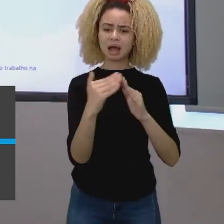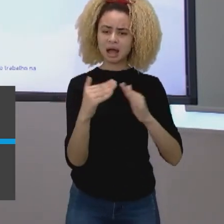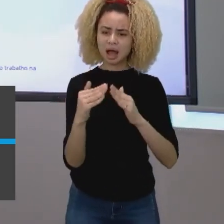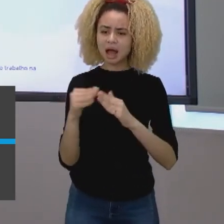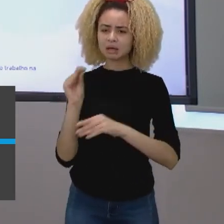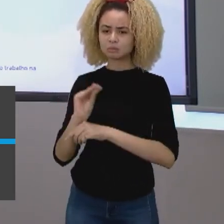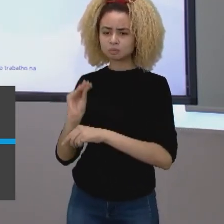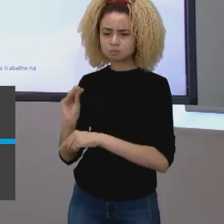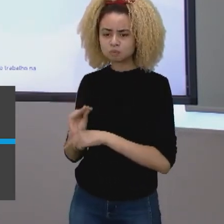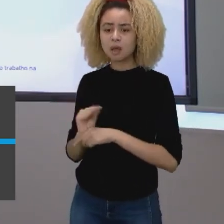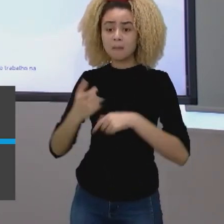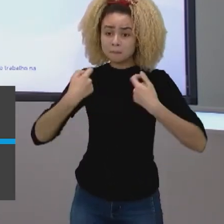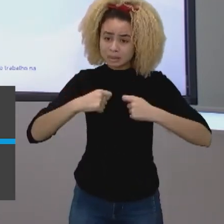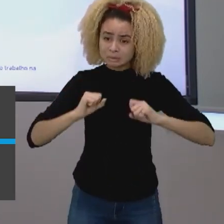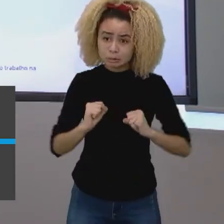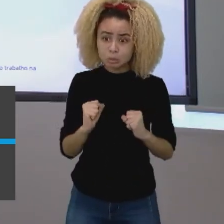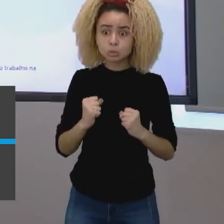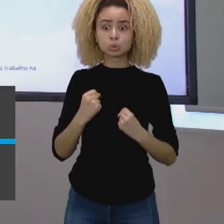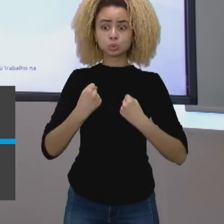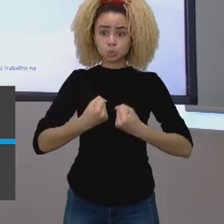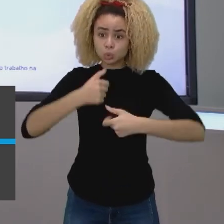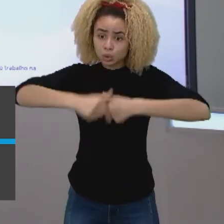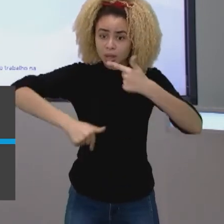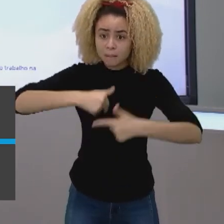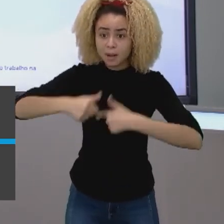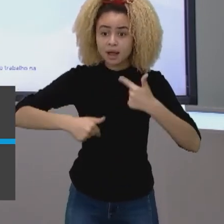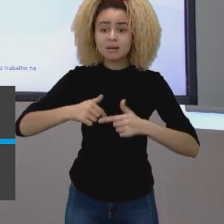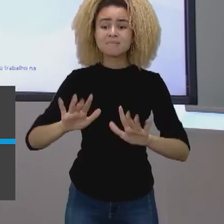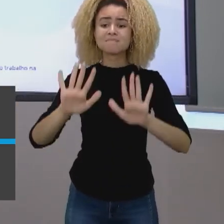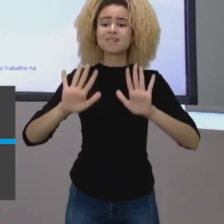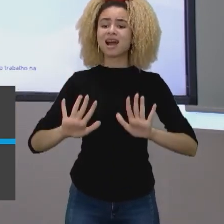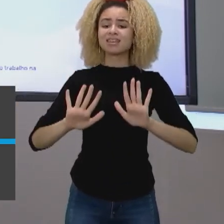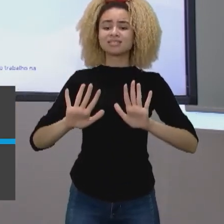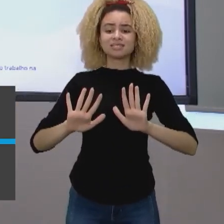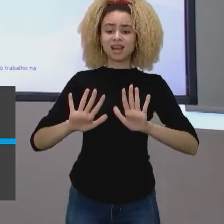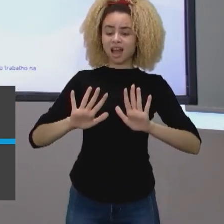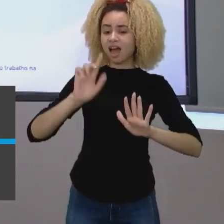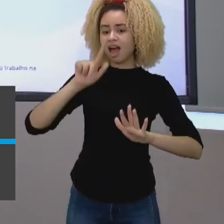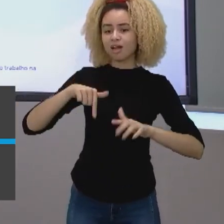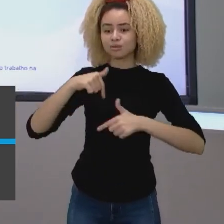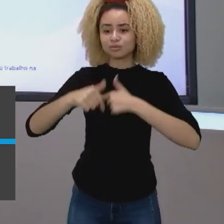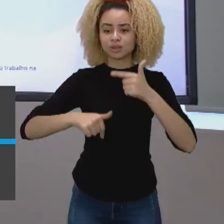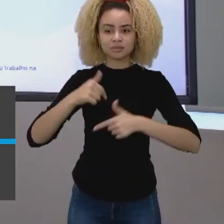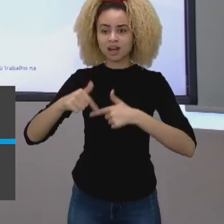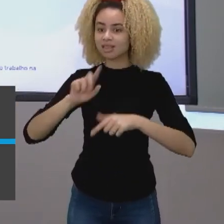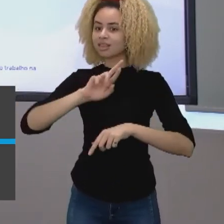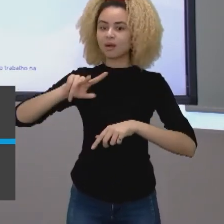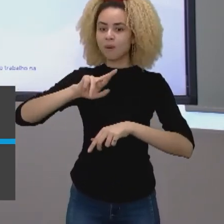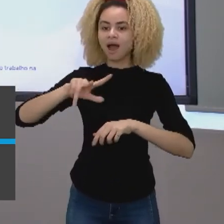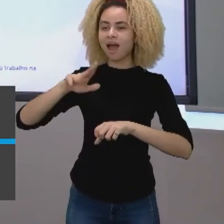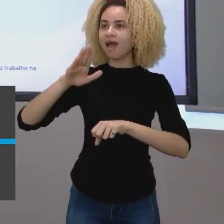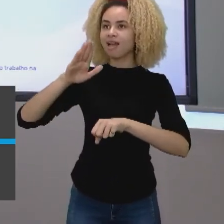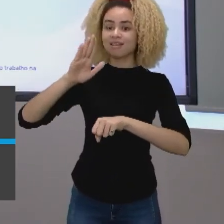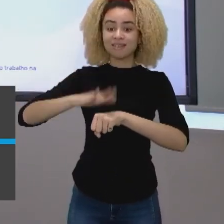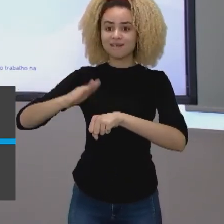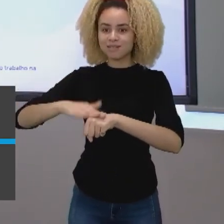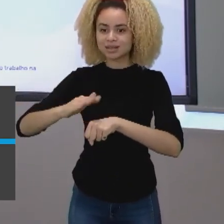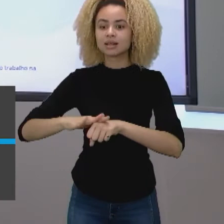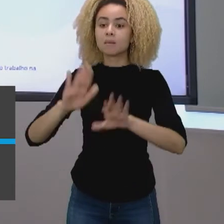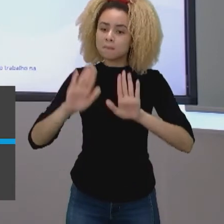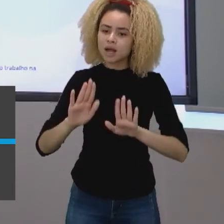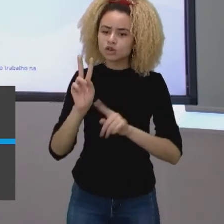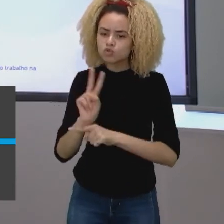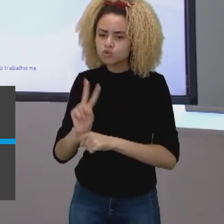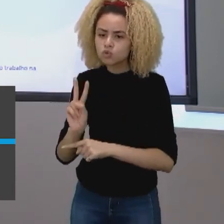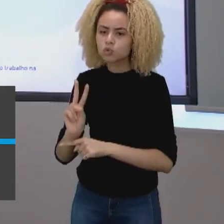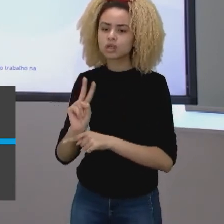mais. Eles prestam um serviço, mas esse serviço não é uma produção de uma mercadoria, e sim a manutenção de uma casa, mas também, por